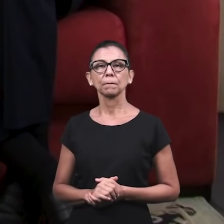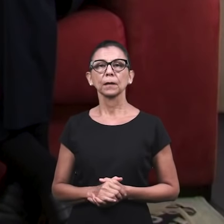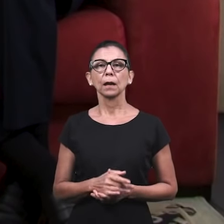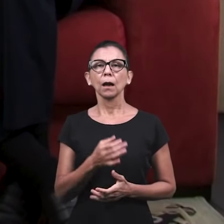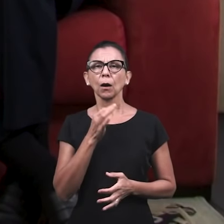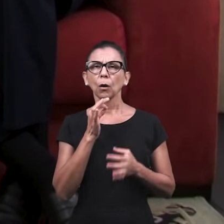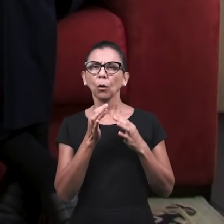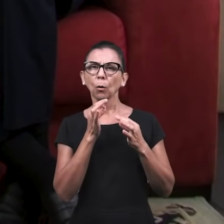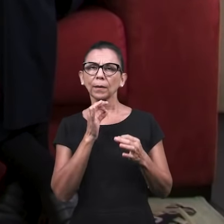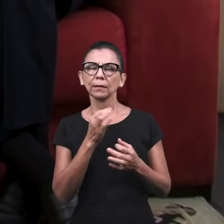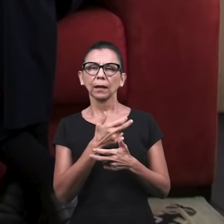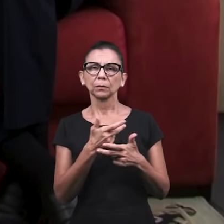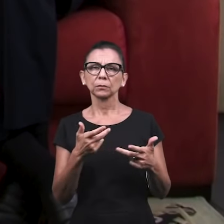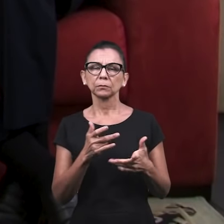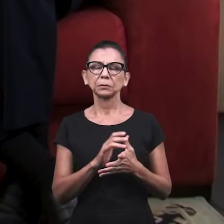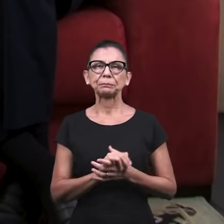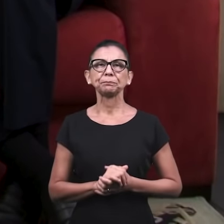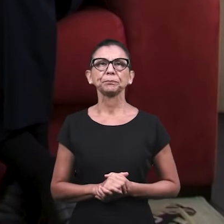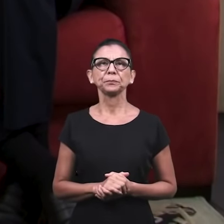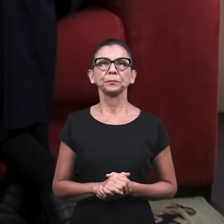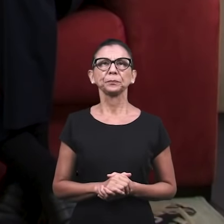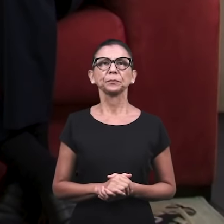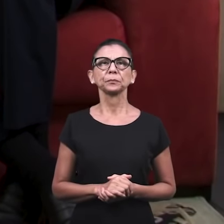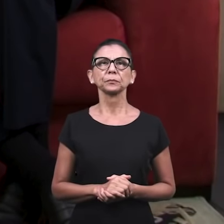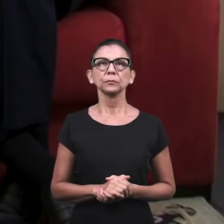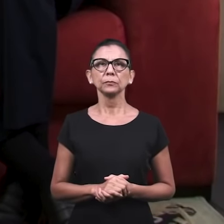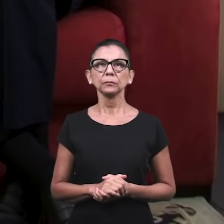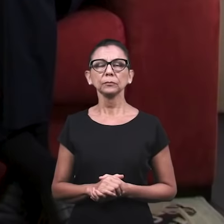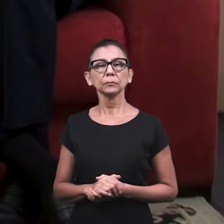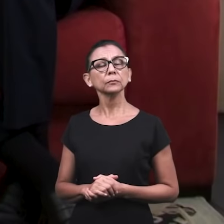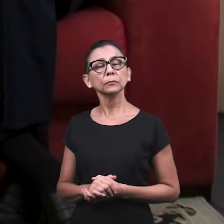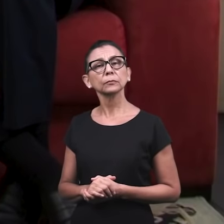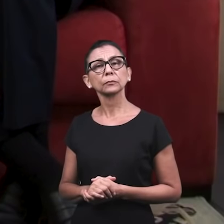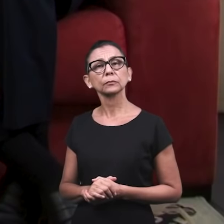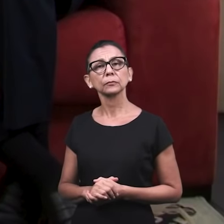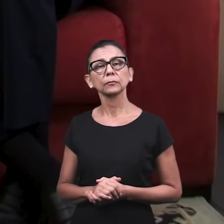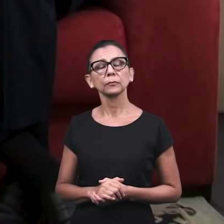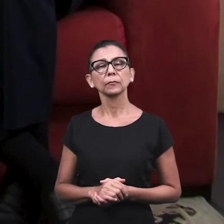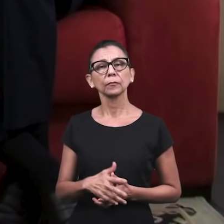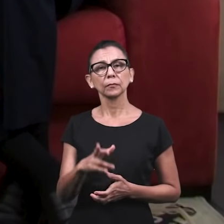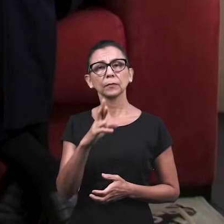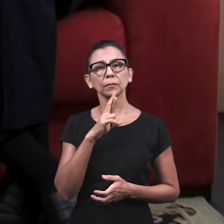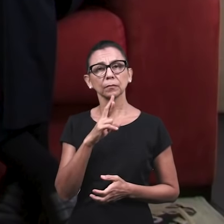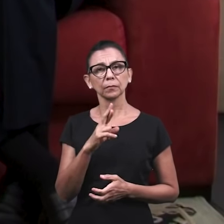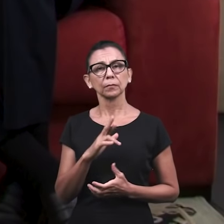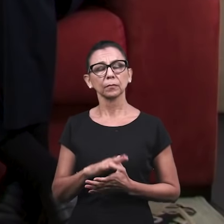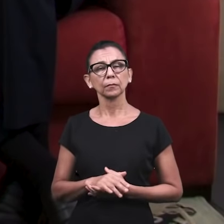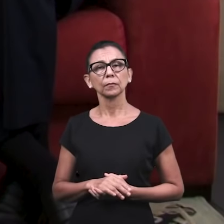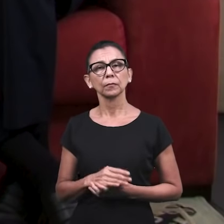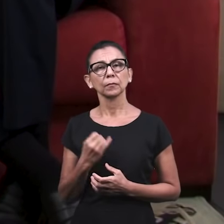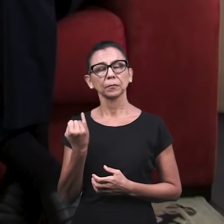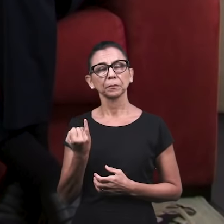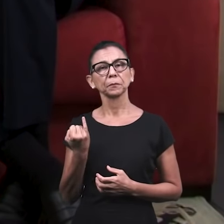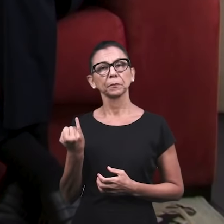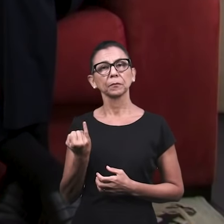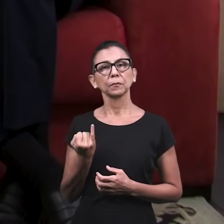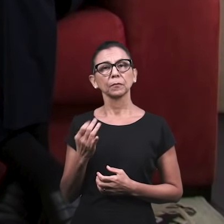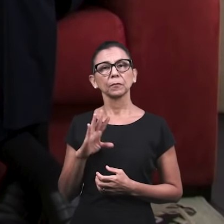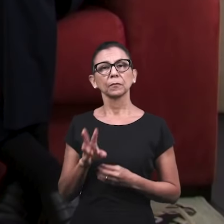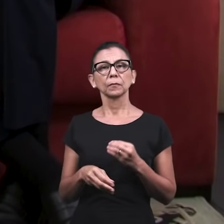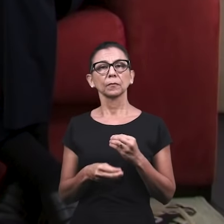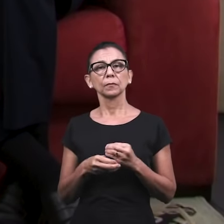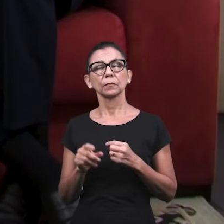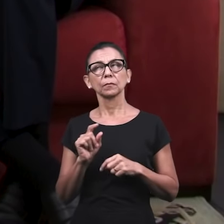Wagner e eu creio que Márcio deve ter um comentário a respeito, certo? Muito importante a resposta dele, muito completa. Né? Eu